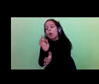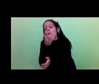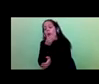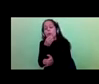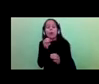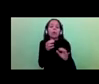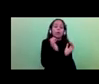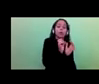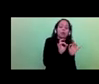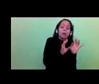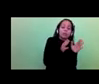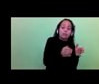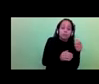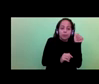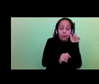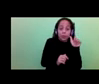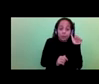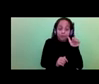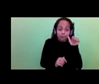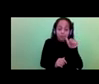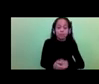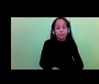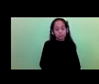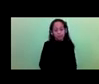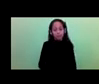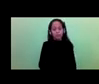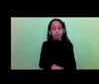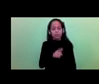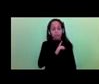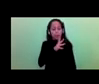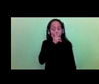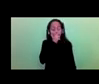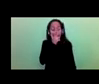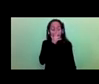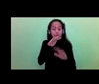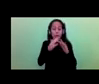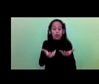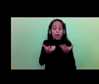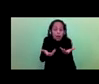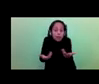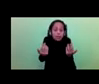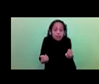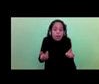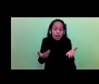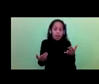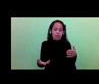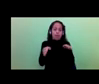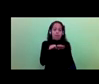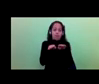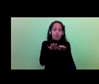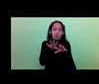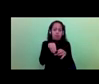A escola é uma instituição supostamente equalizadora que mantém mecanismos que favorecem